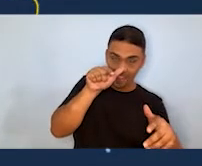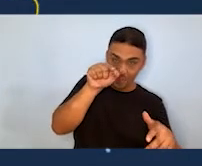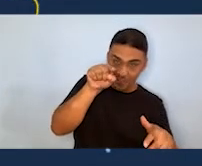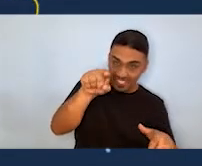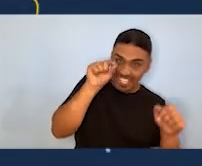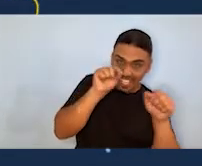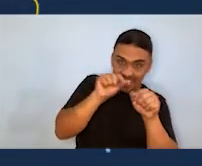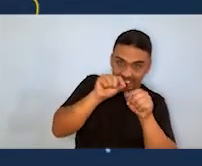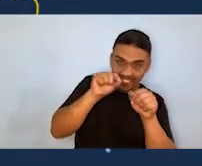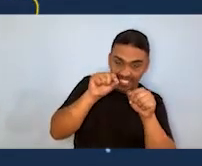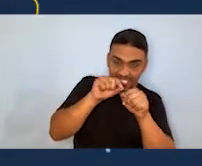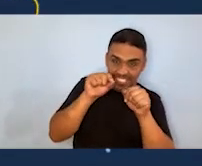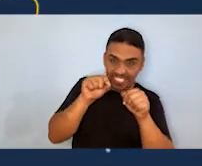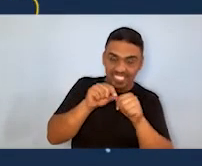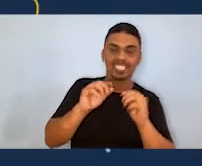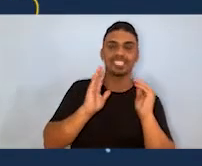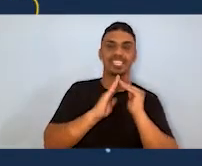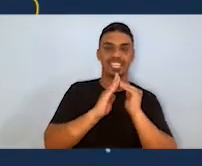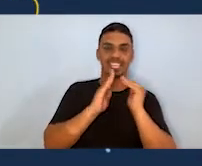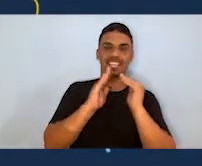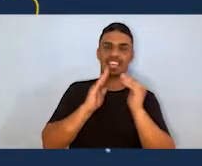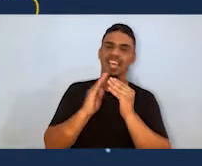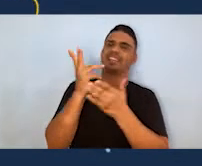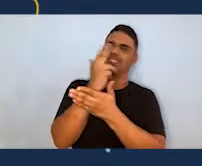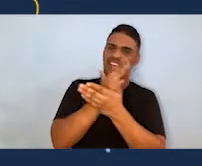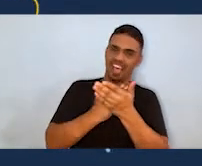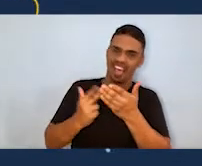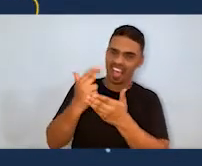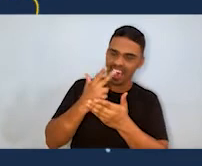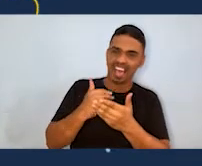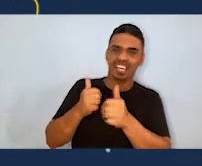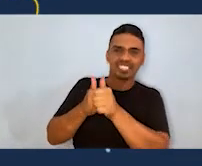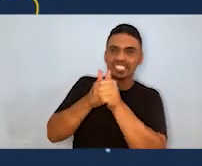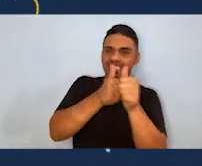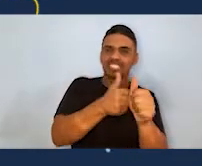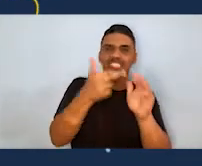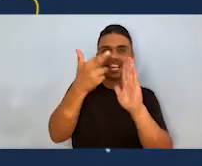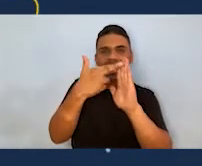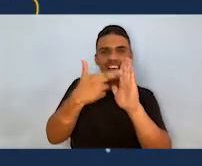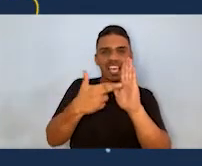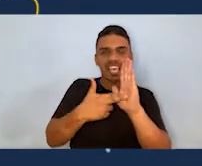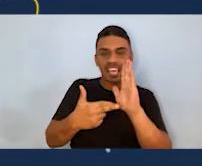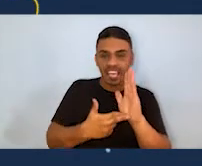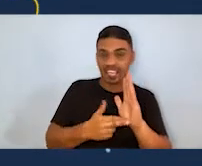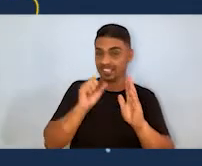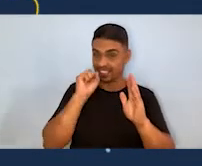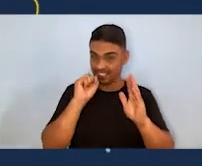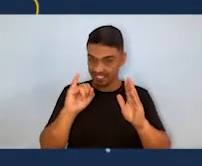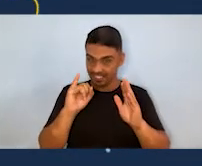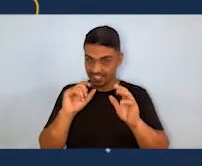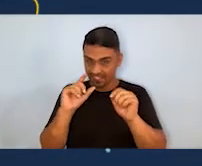trabalhando na arte em si, aí também quem decidiu seguir o exercício, mas para quem tá seguindo o